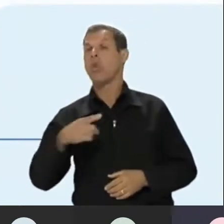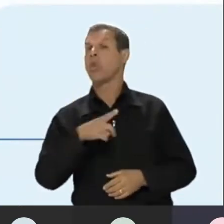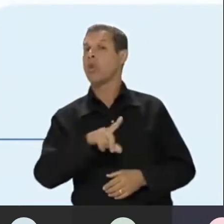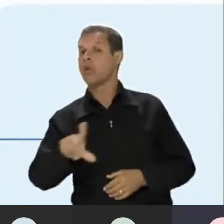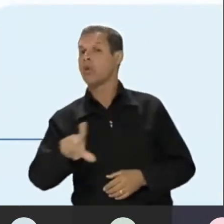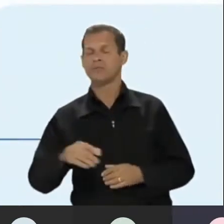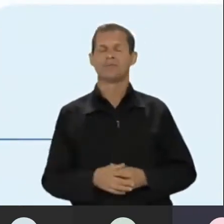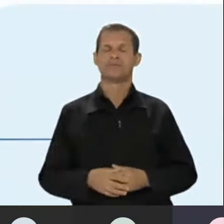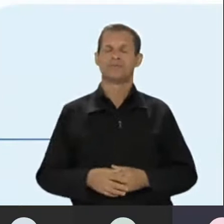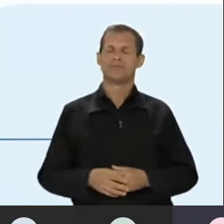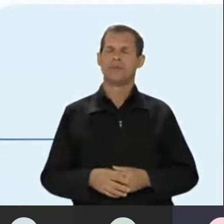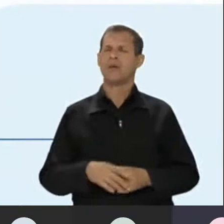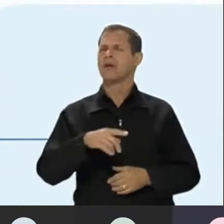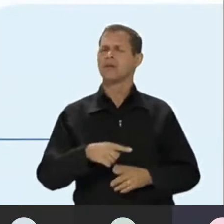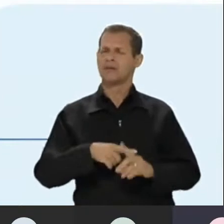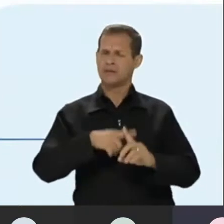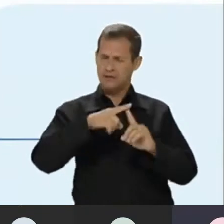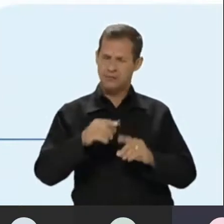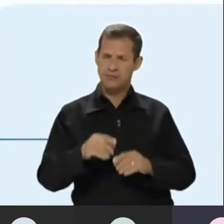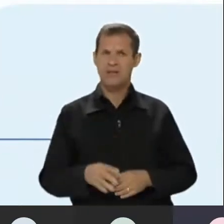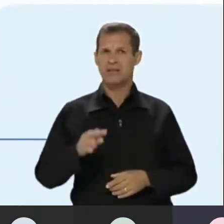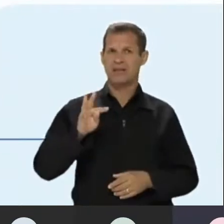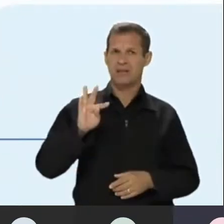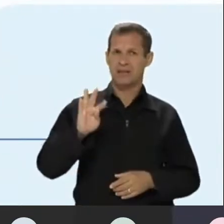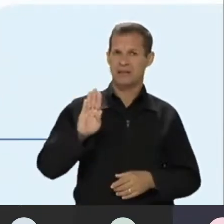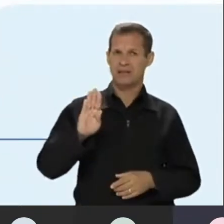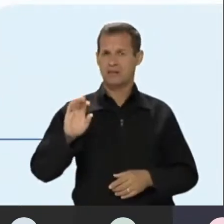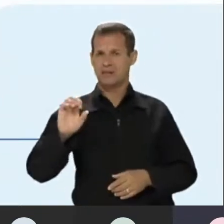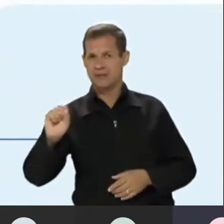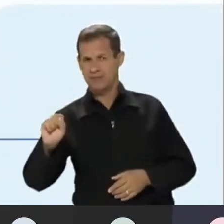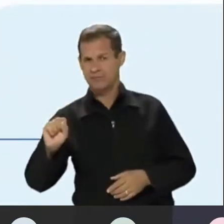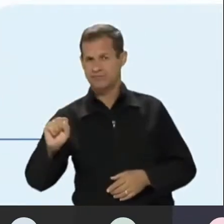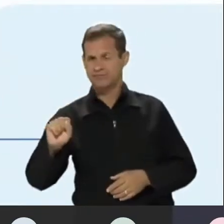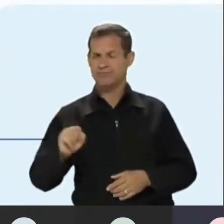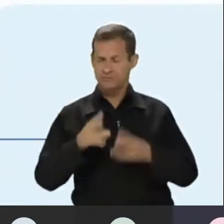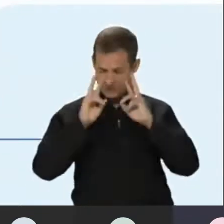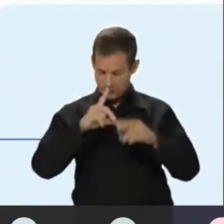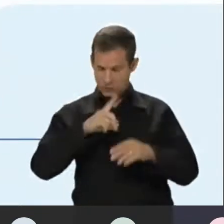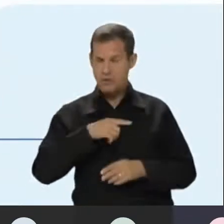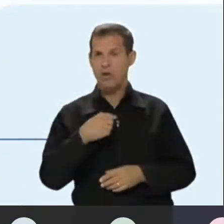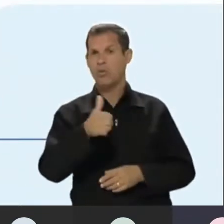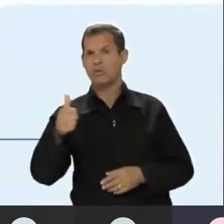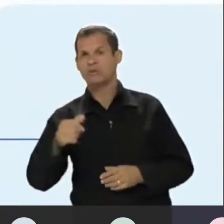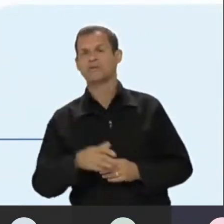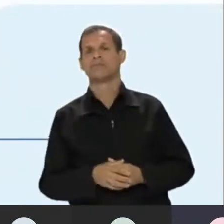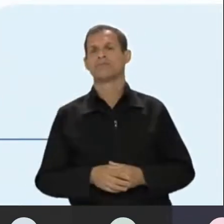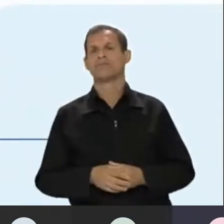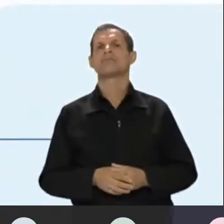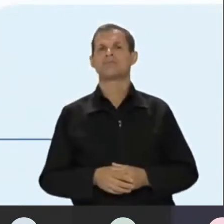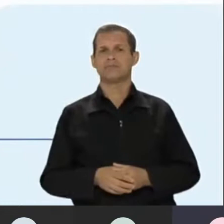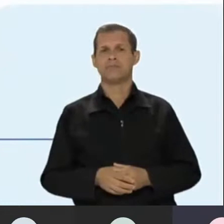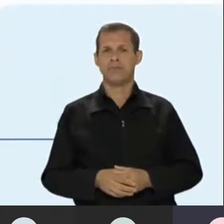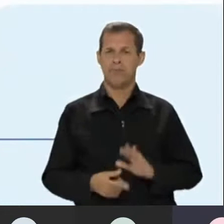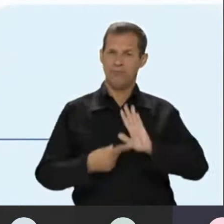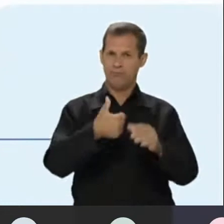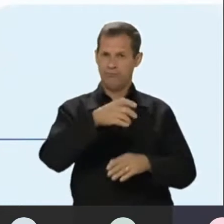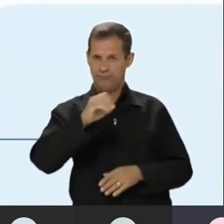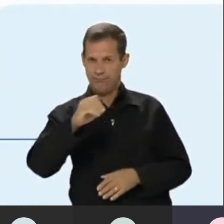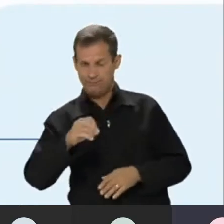Então, novamente, temperatura de bulbo seco, essa parte aqui de baixo. Tá? Então, aqui está